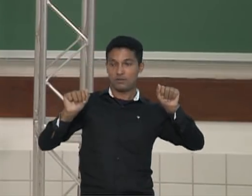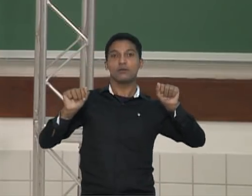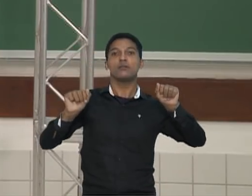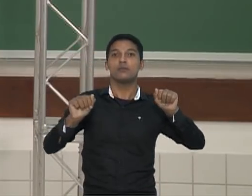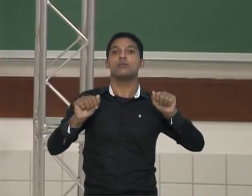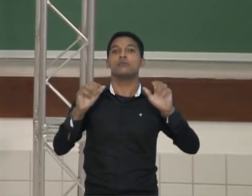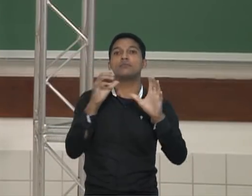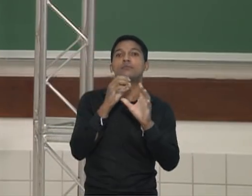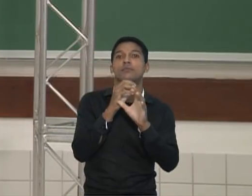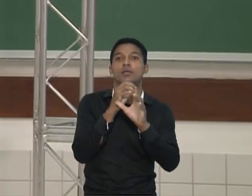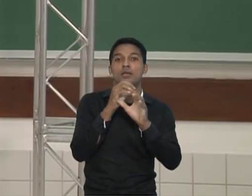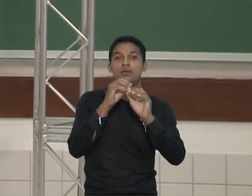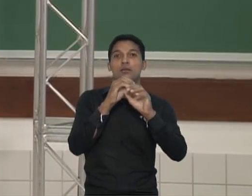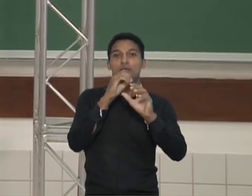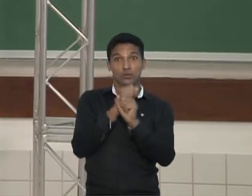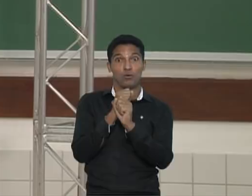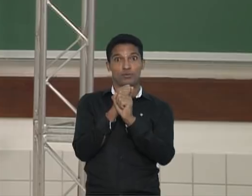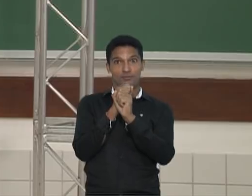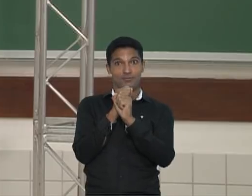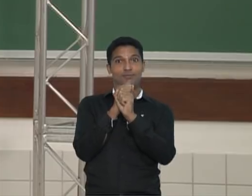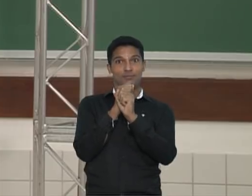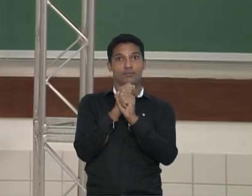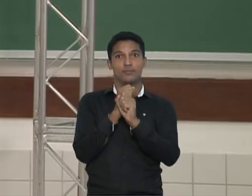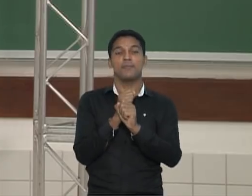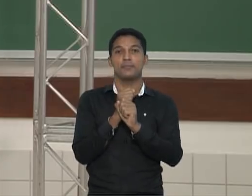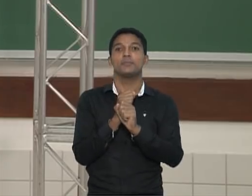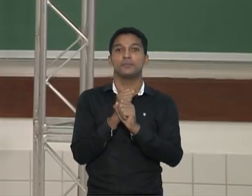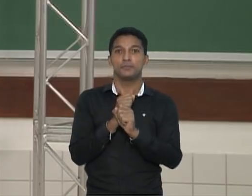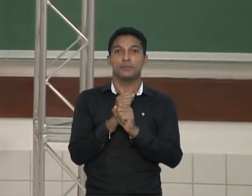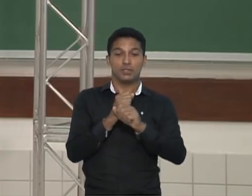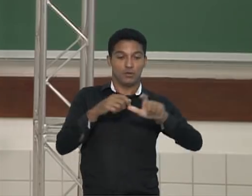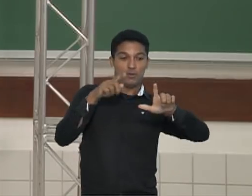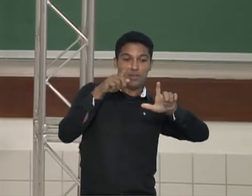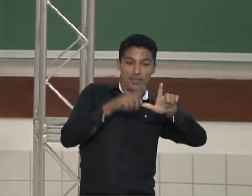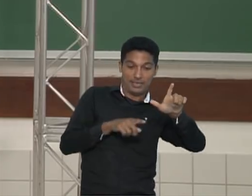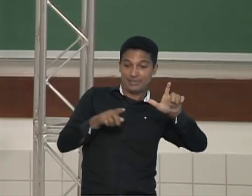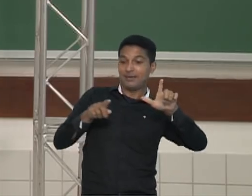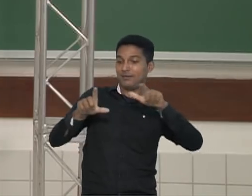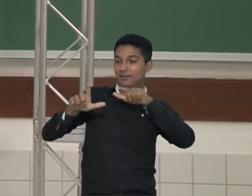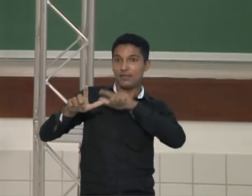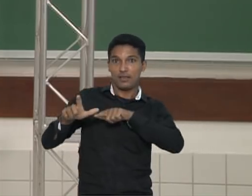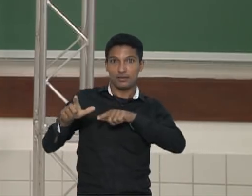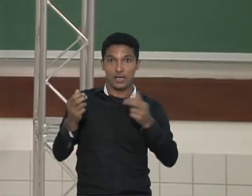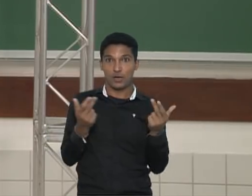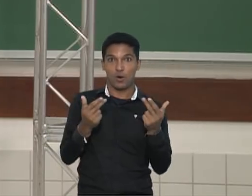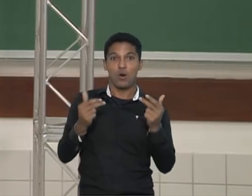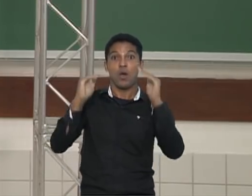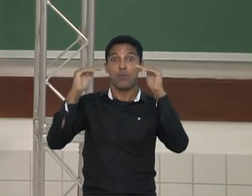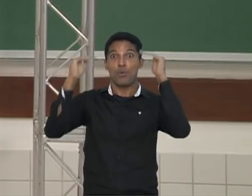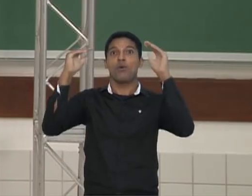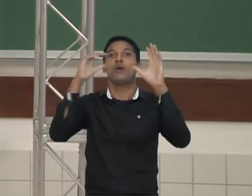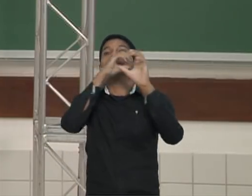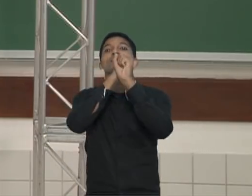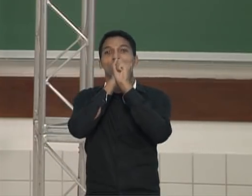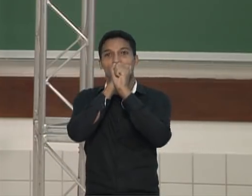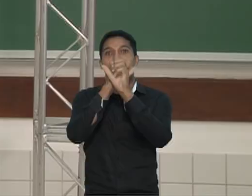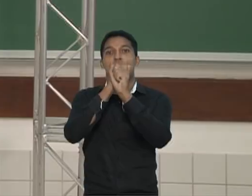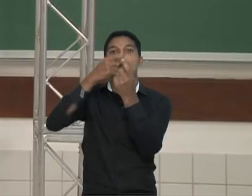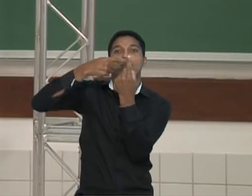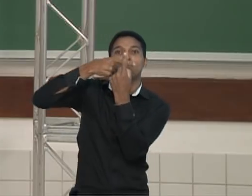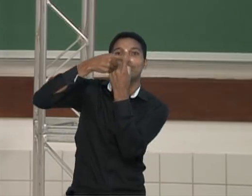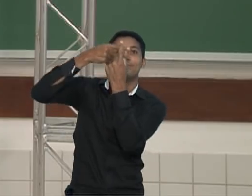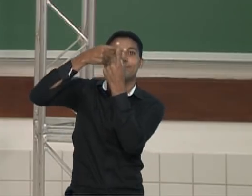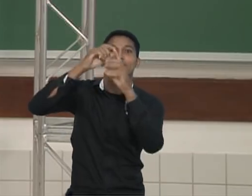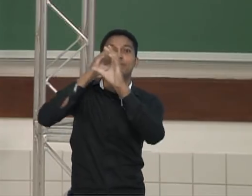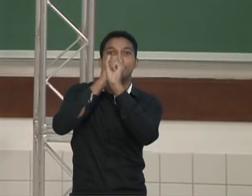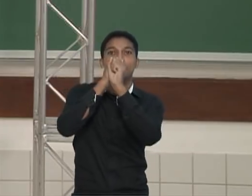vai somar os expoentes, certo? Então, nas letras, a mesma letra, você soma os expoentes. E é por isso que